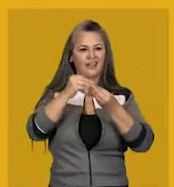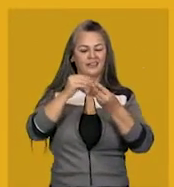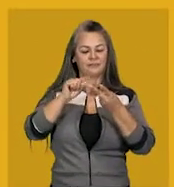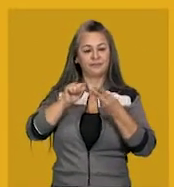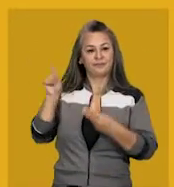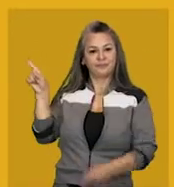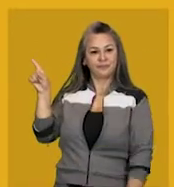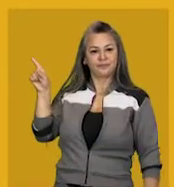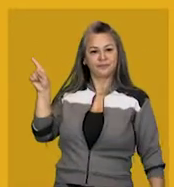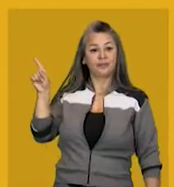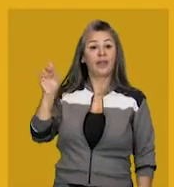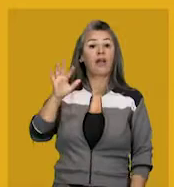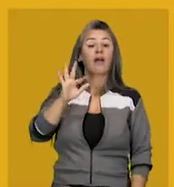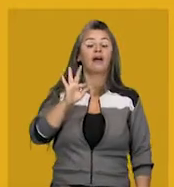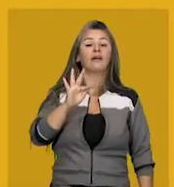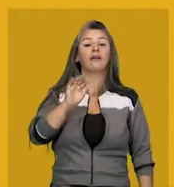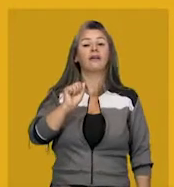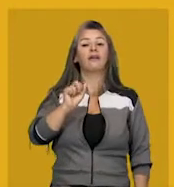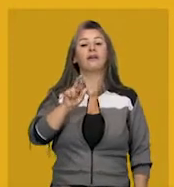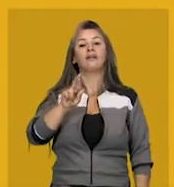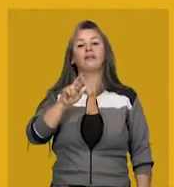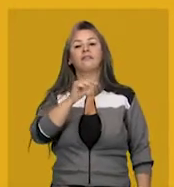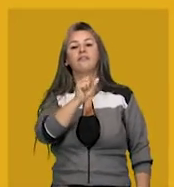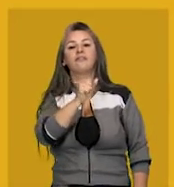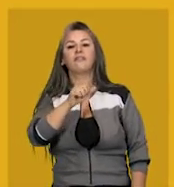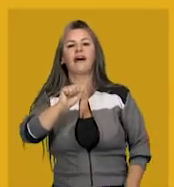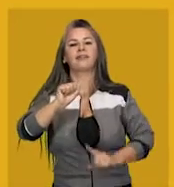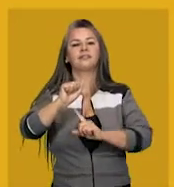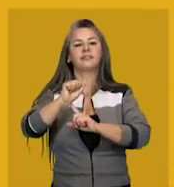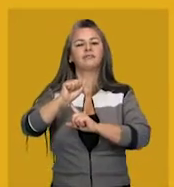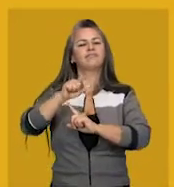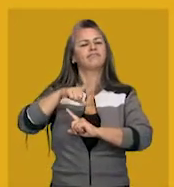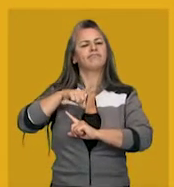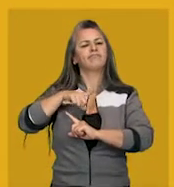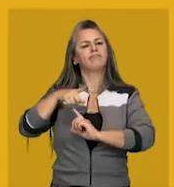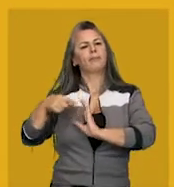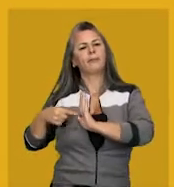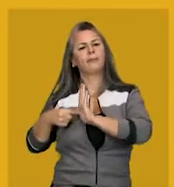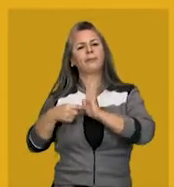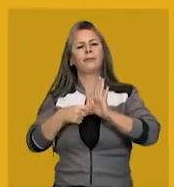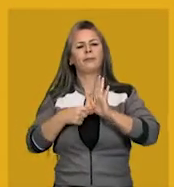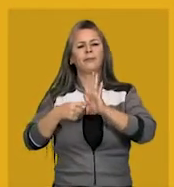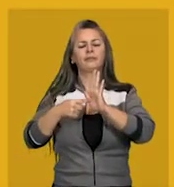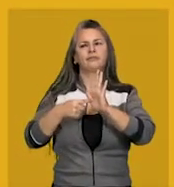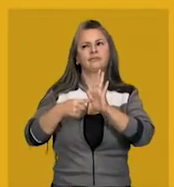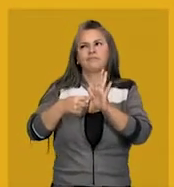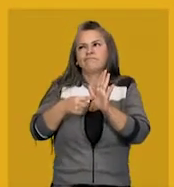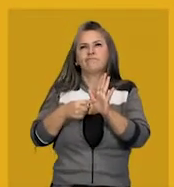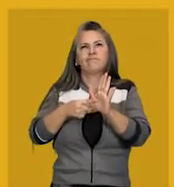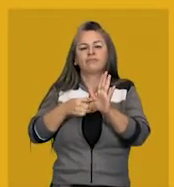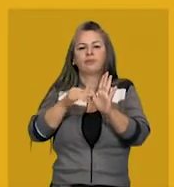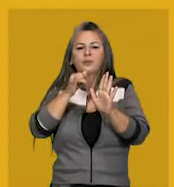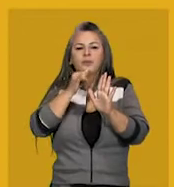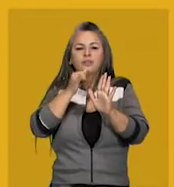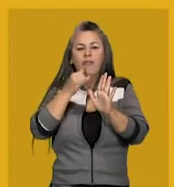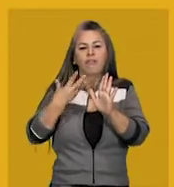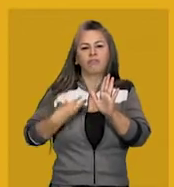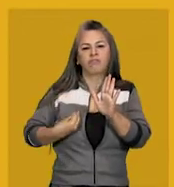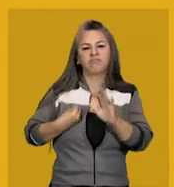caráter crítico. Vai mostrar uma realidade que se coloca como algo